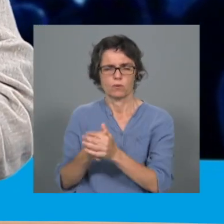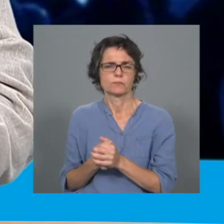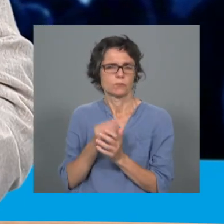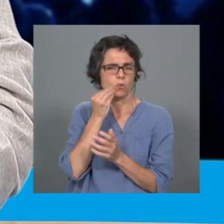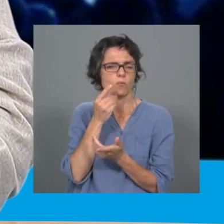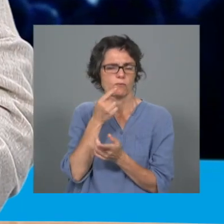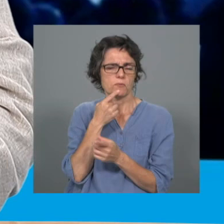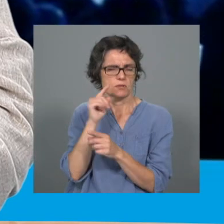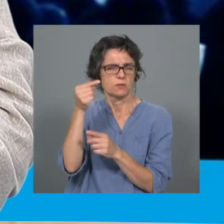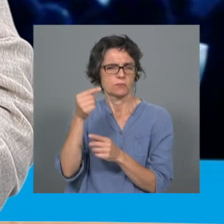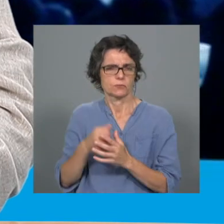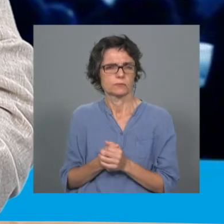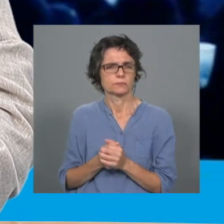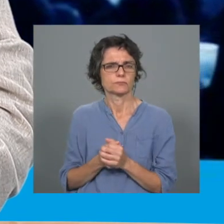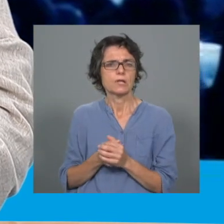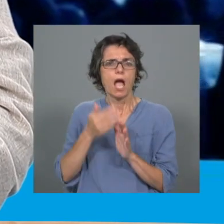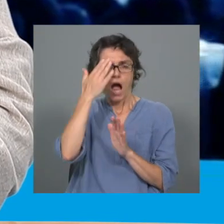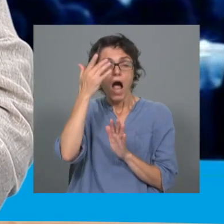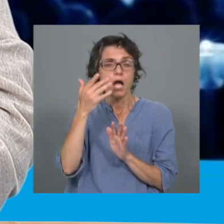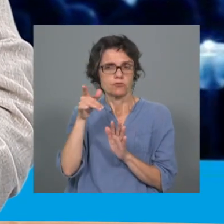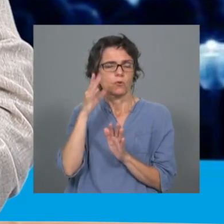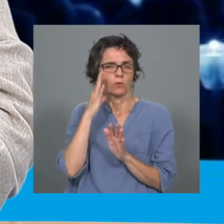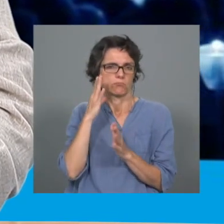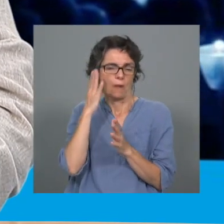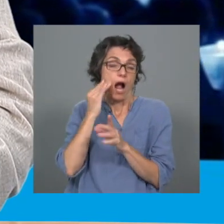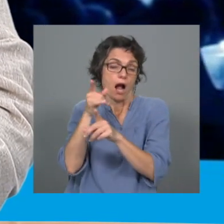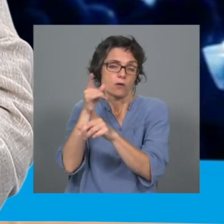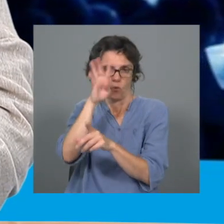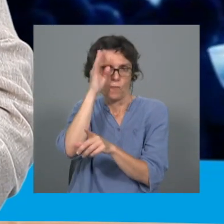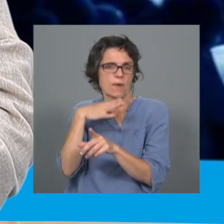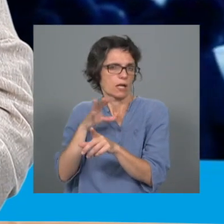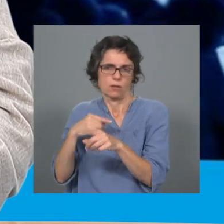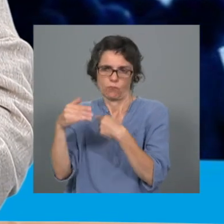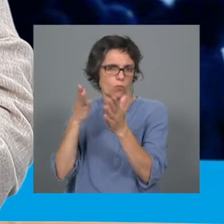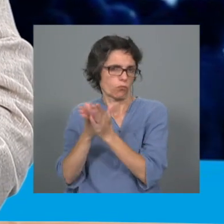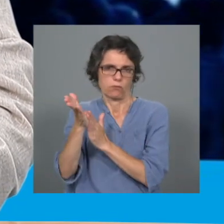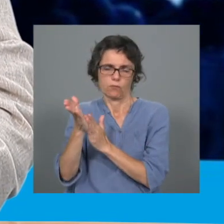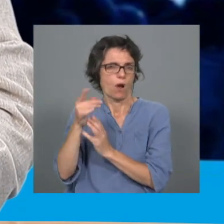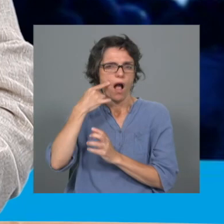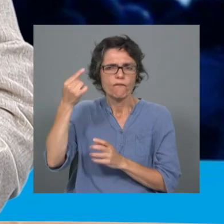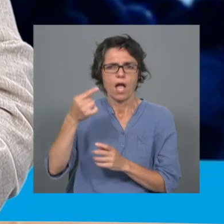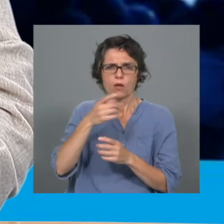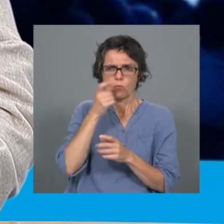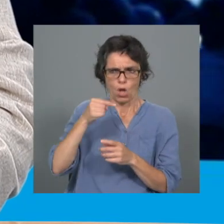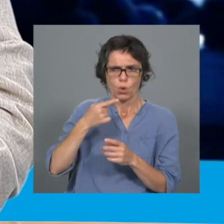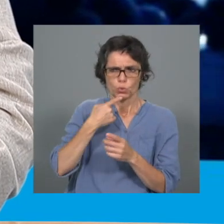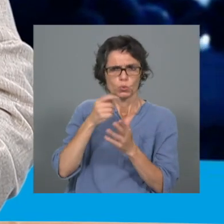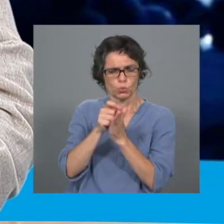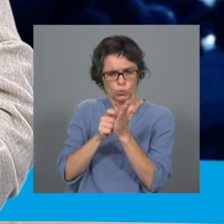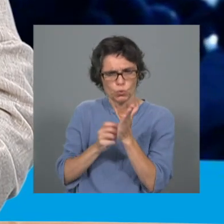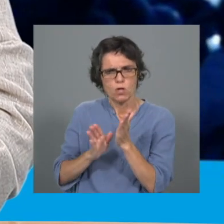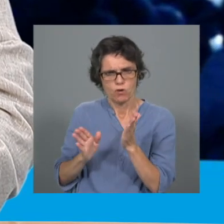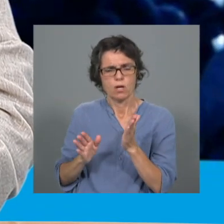parece-me. Há muitos compromissos internos e de viagens no exterior. Ainda agora, com